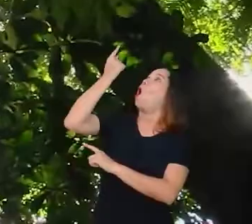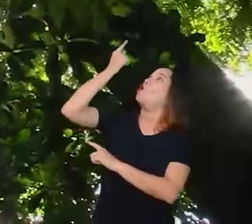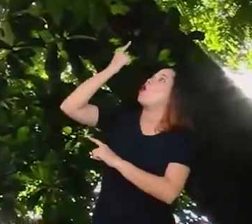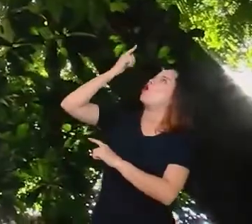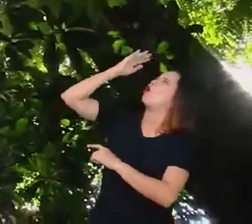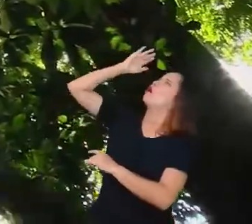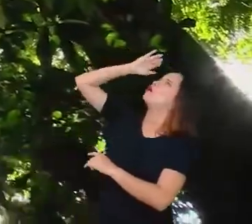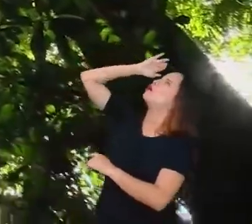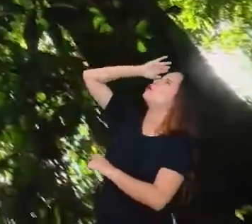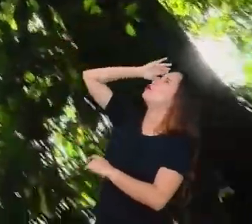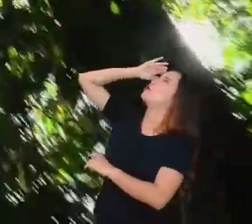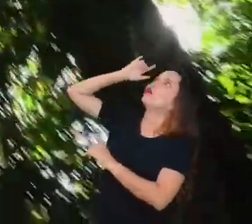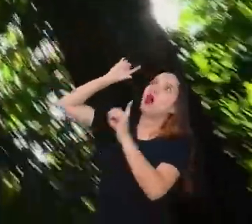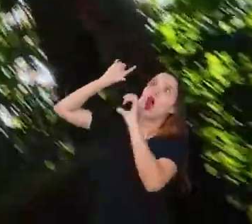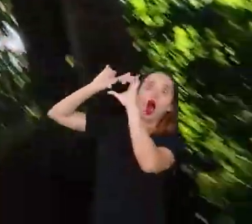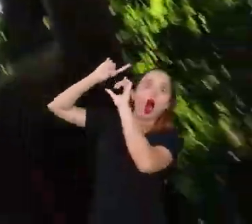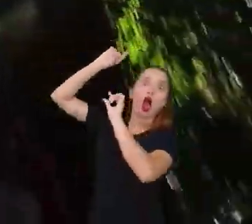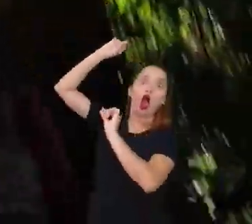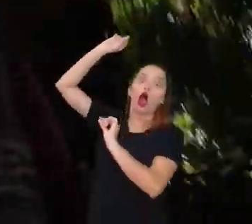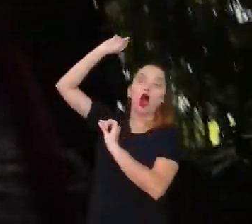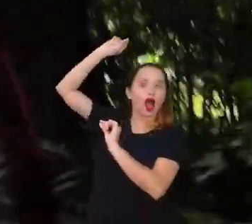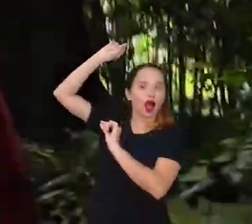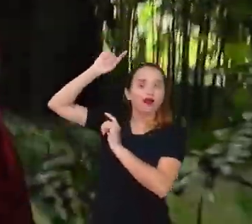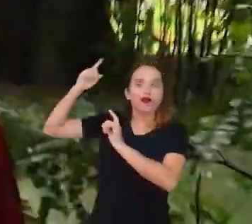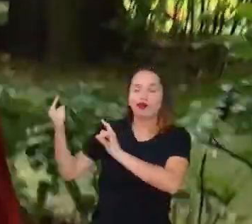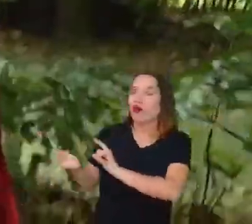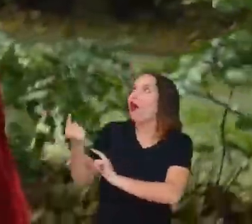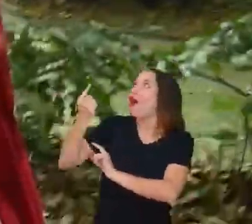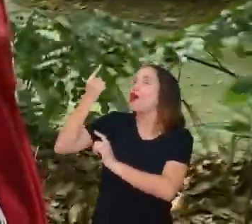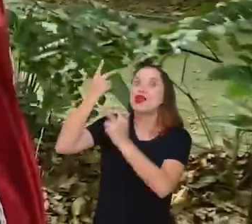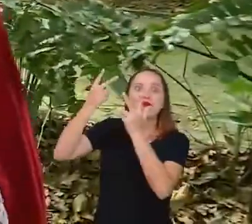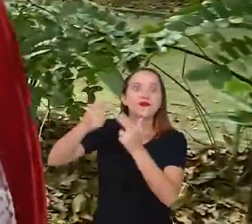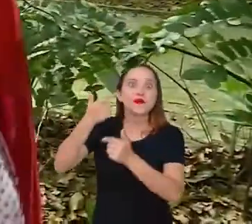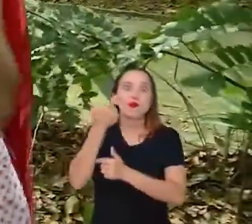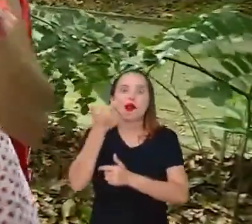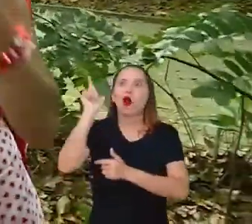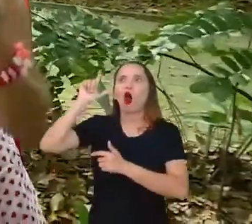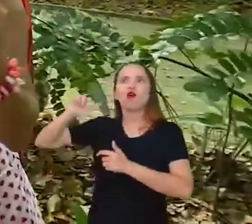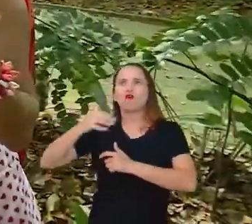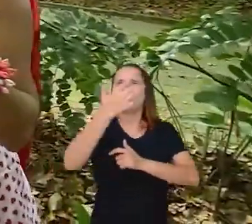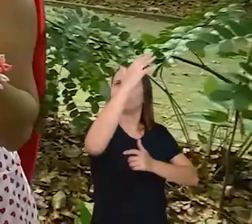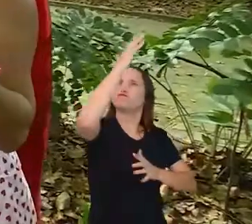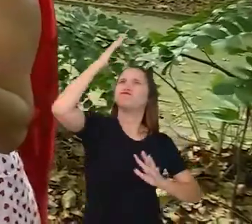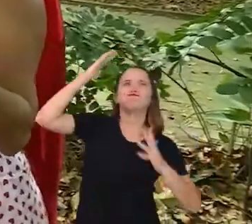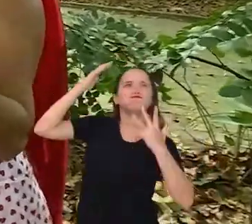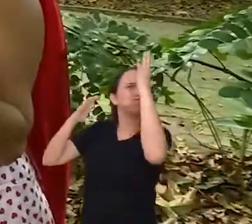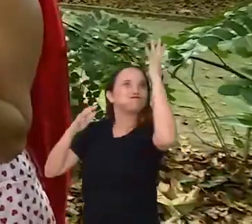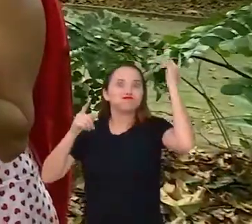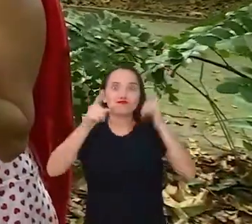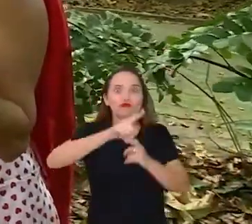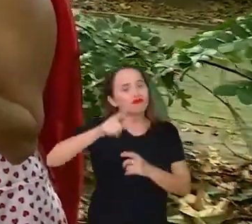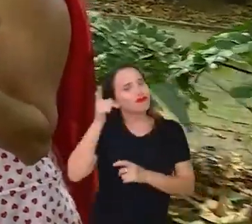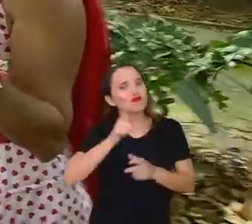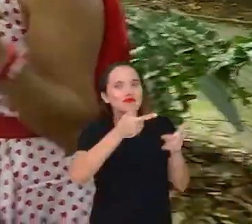é, e ficar, ó, do tamanho dessas outras que vocês estão